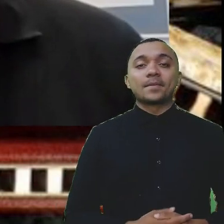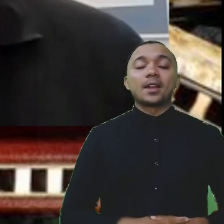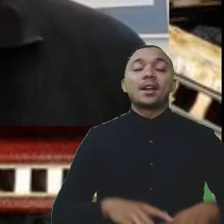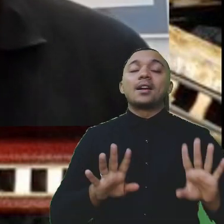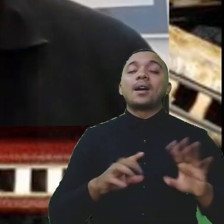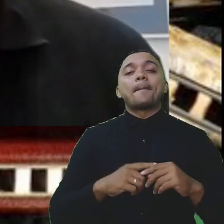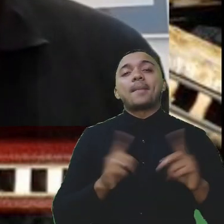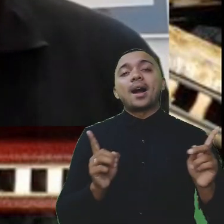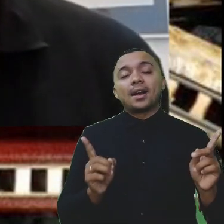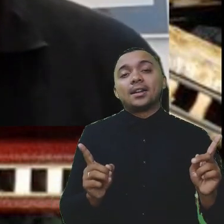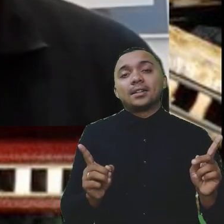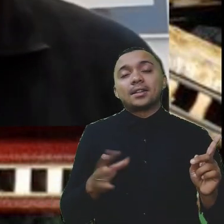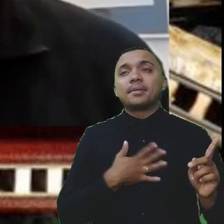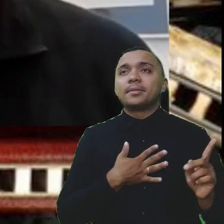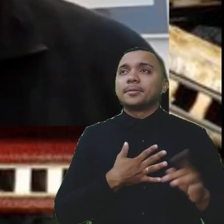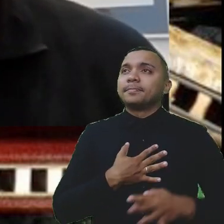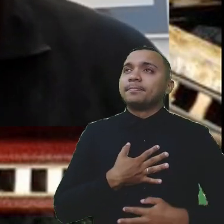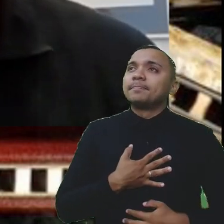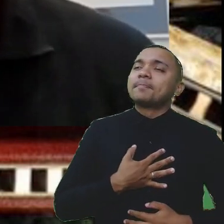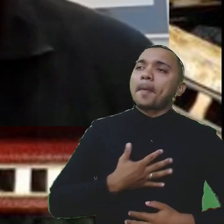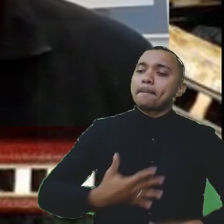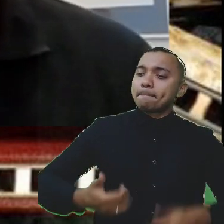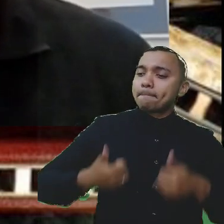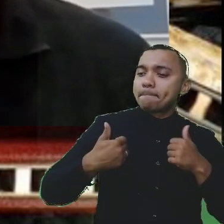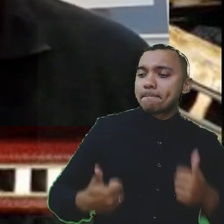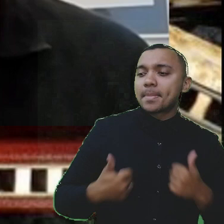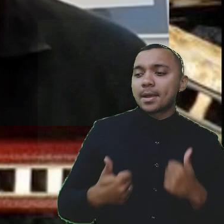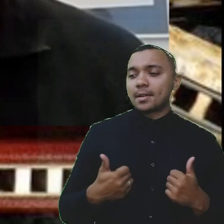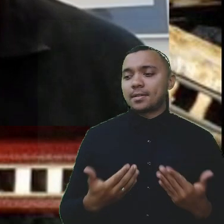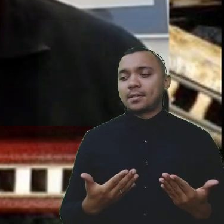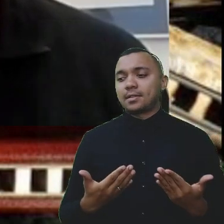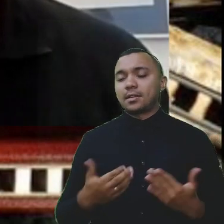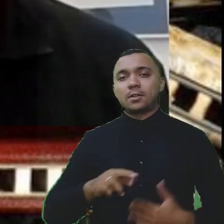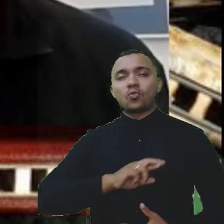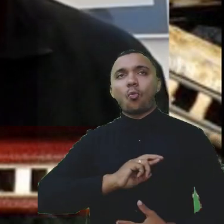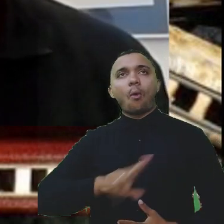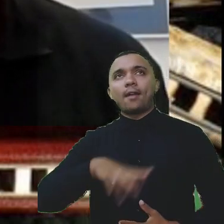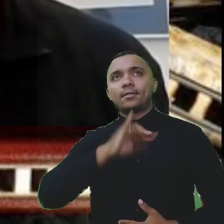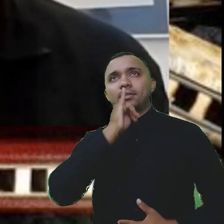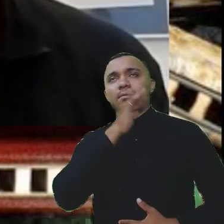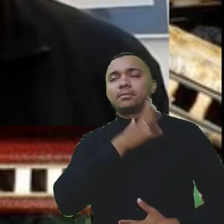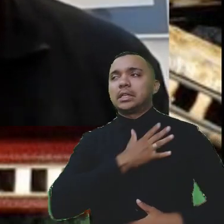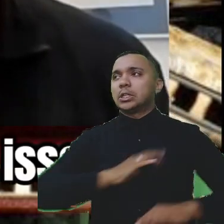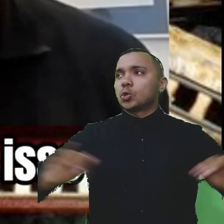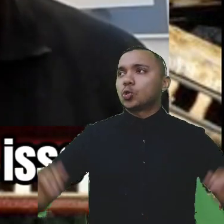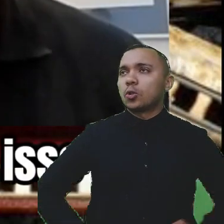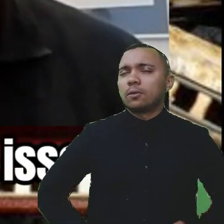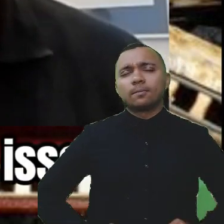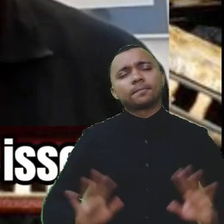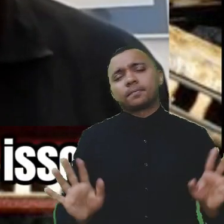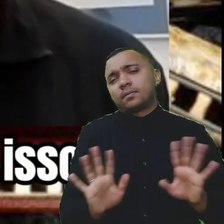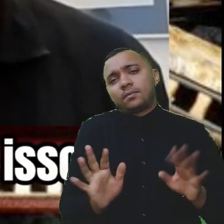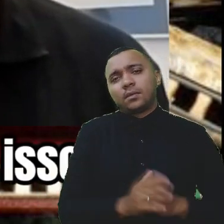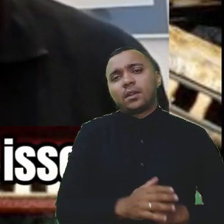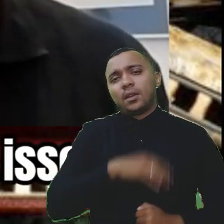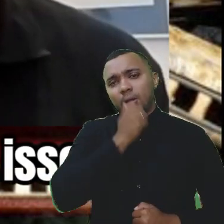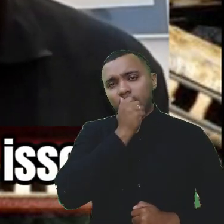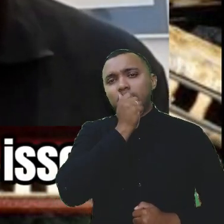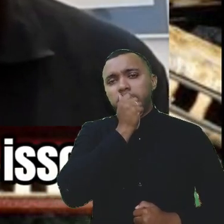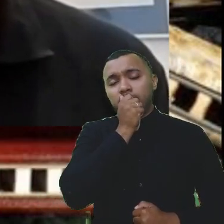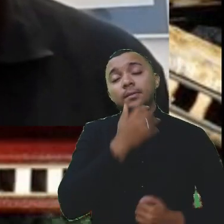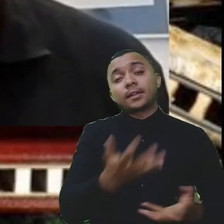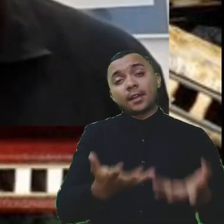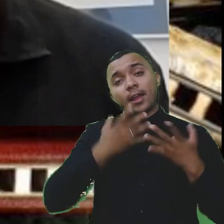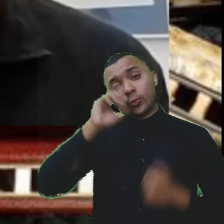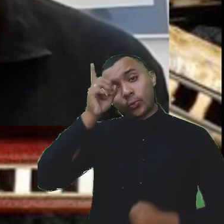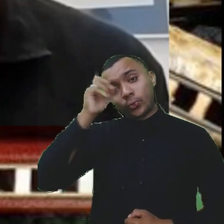Mas é ali que eu me sinto muito bem. Então, não é uma coisa que eu sofra com isso. Eu, pelo contrário, se eu pudesse, estaria todo dia lá fazendo